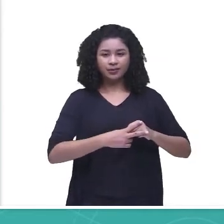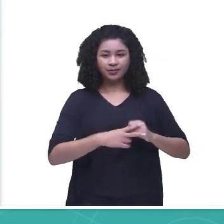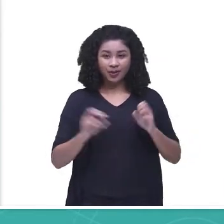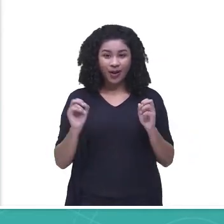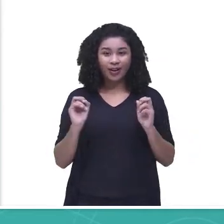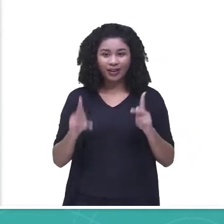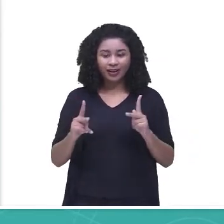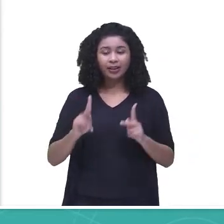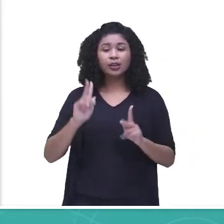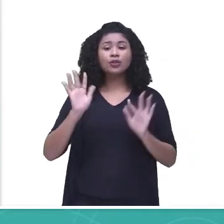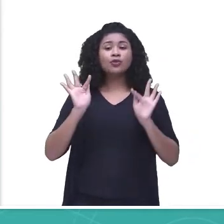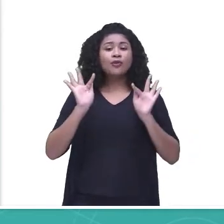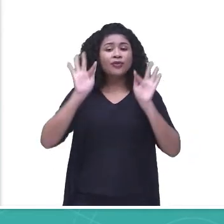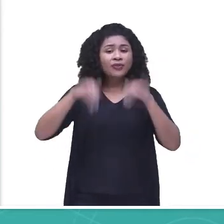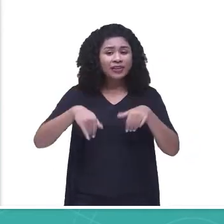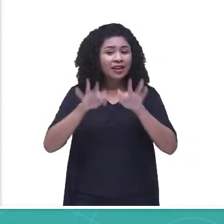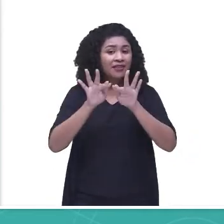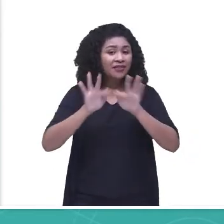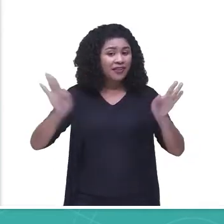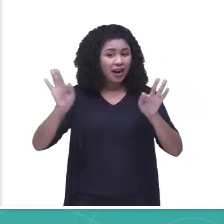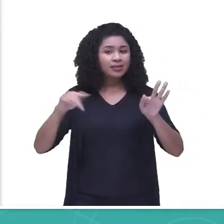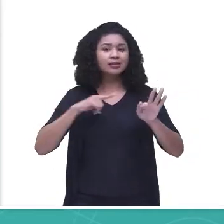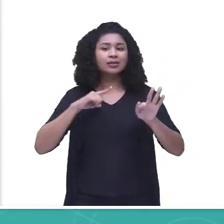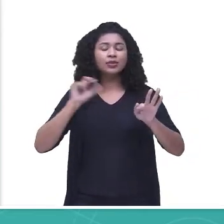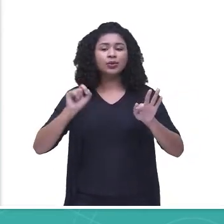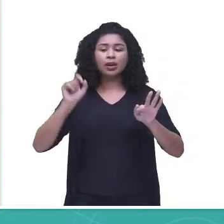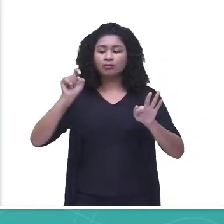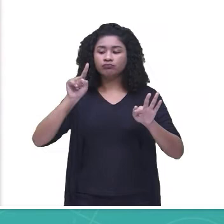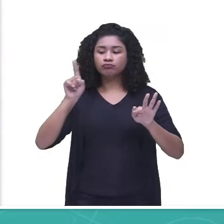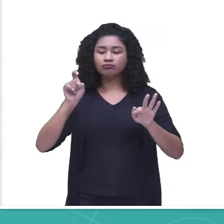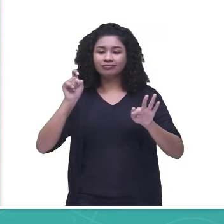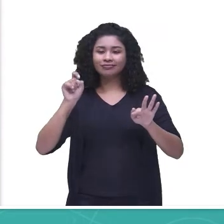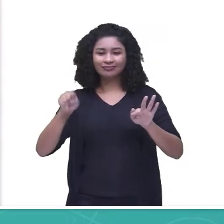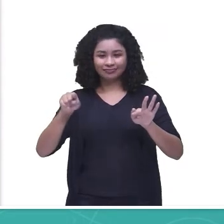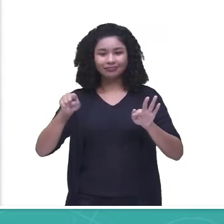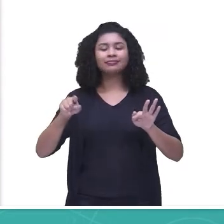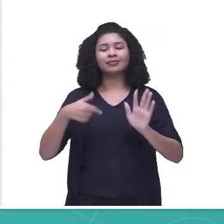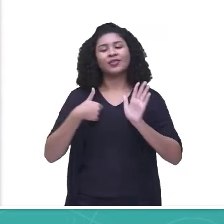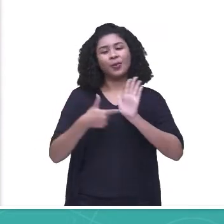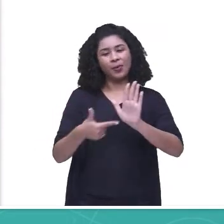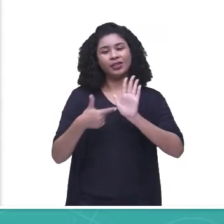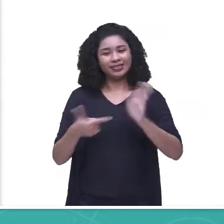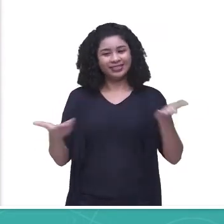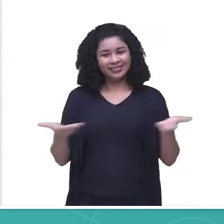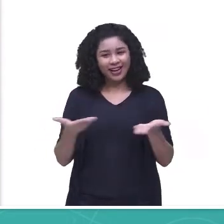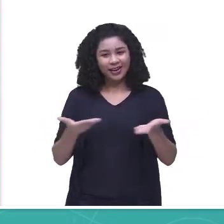final, então eu vou utilizar sempre o ponto de interrogação que eu vou mostrar para vocês agora.